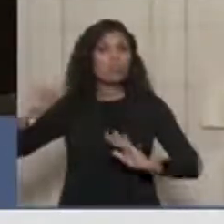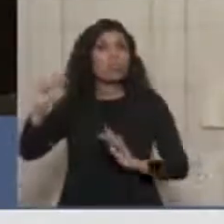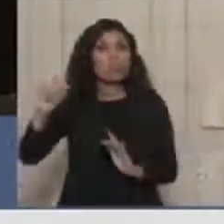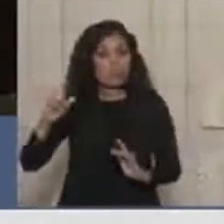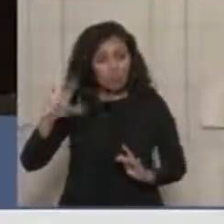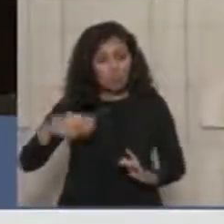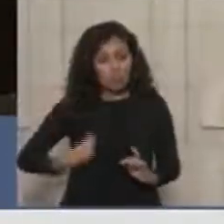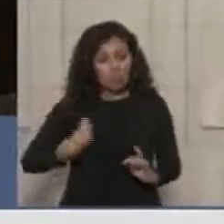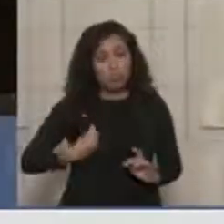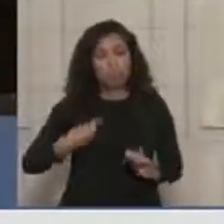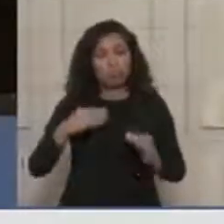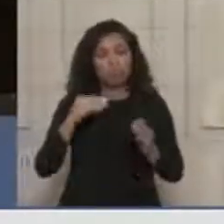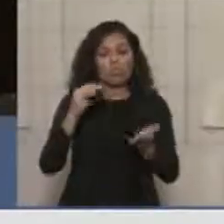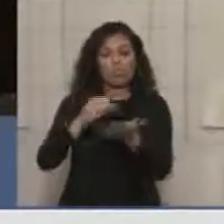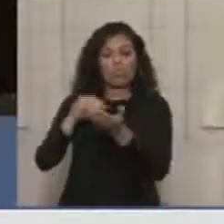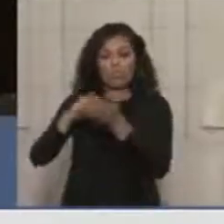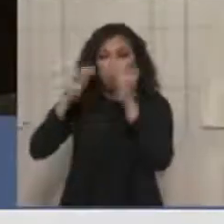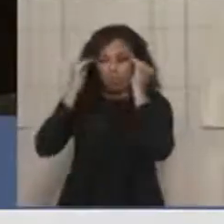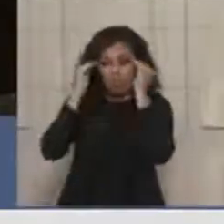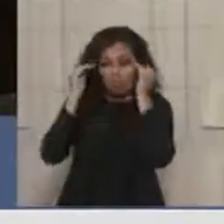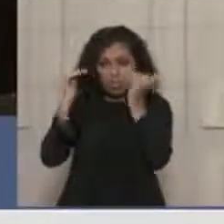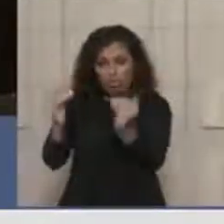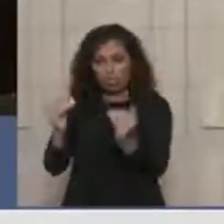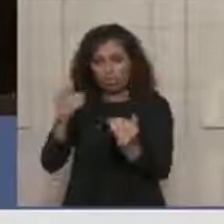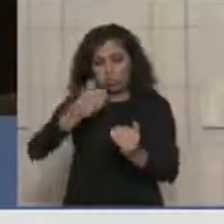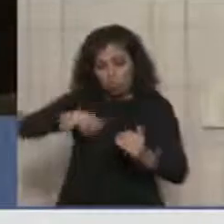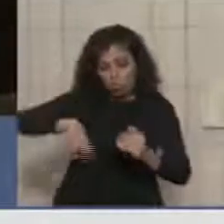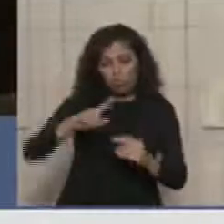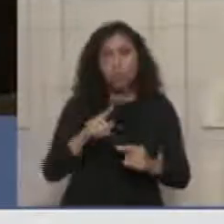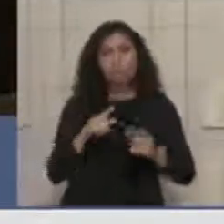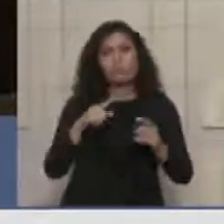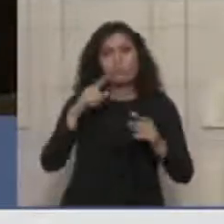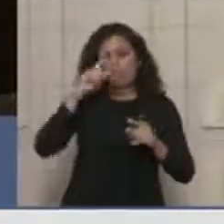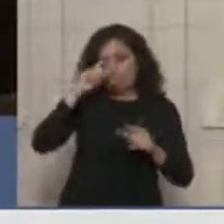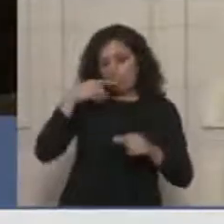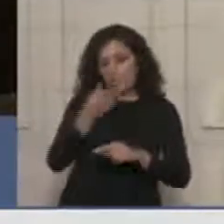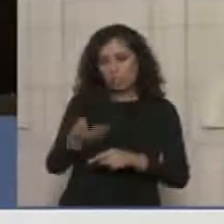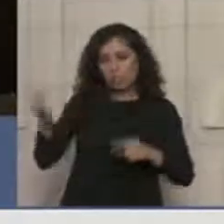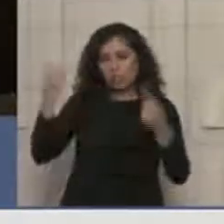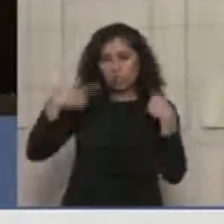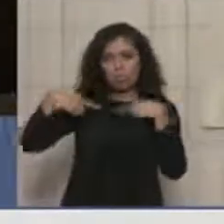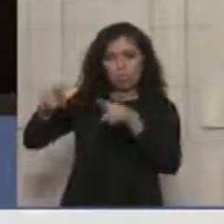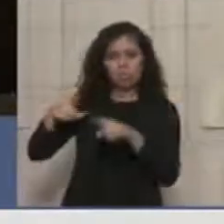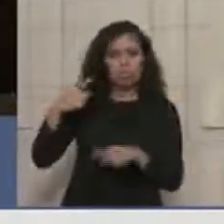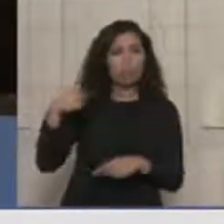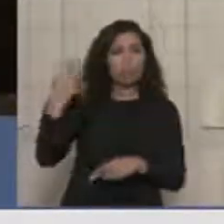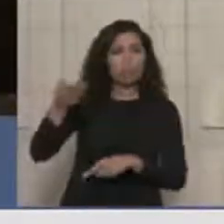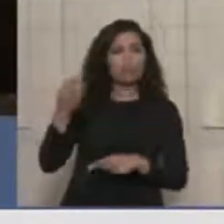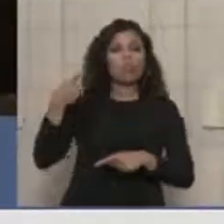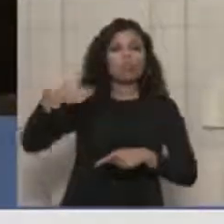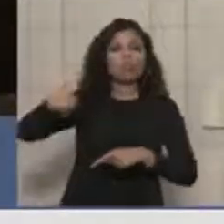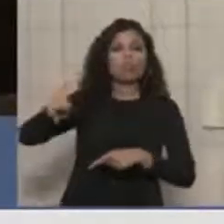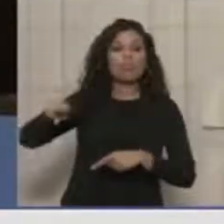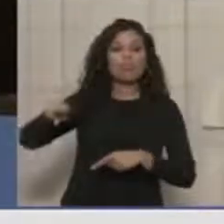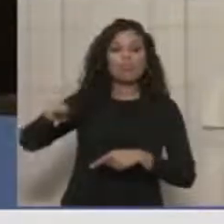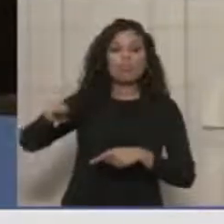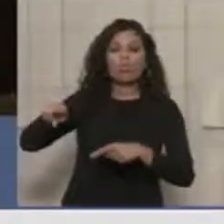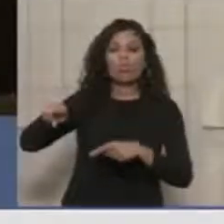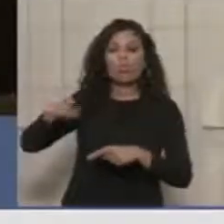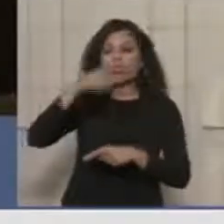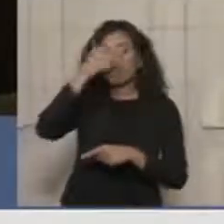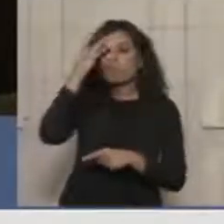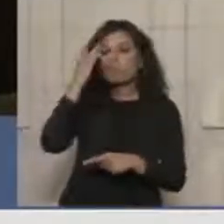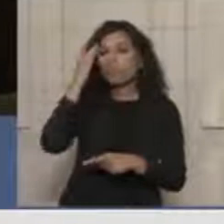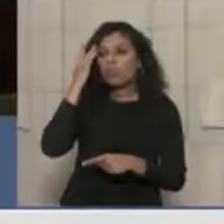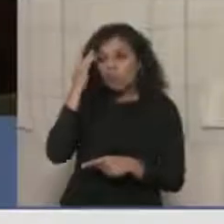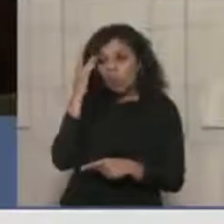responsabilidades serão percustradas. Nós atingiremos as pessoas que são responsáveis por